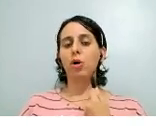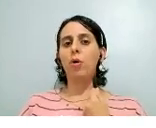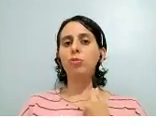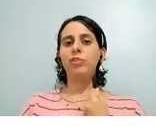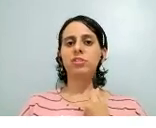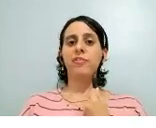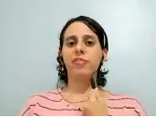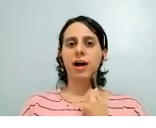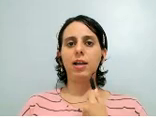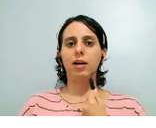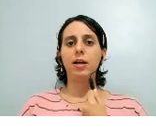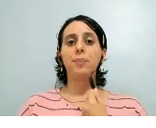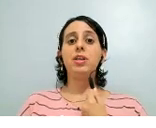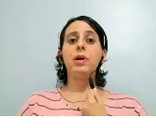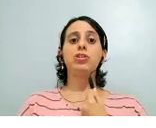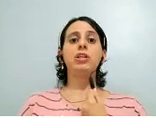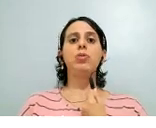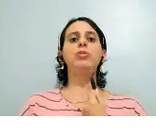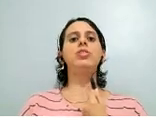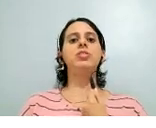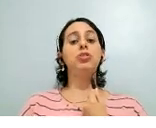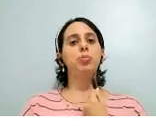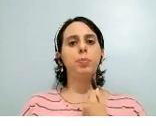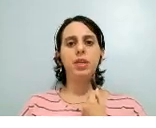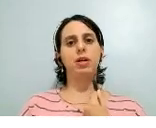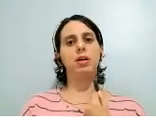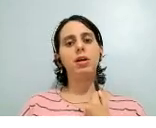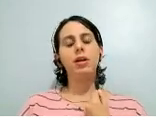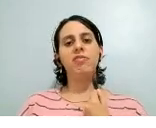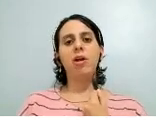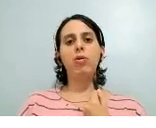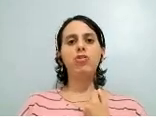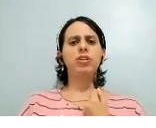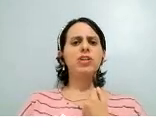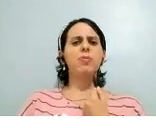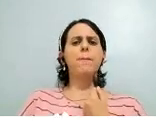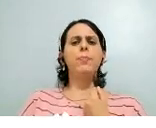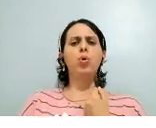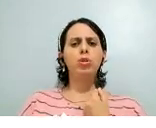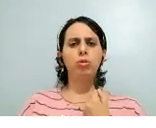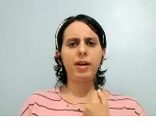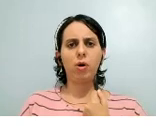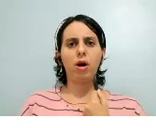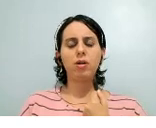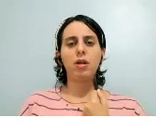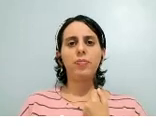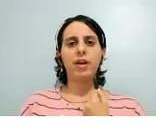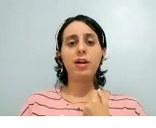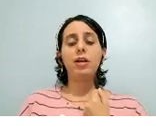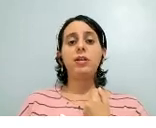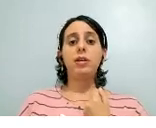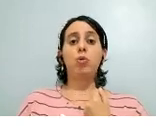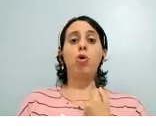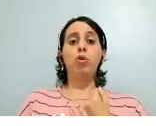ar quando você fala, imagina quando você espirra que vem uma quantidade muito maior,